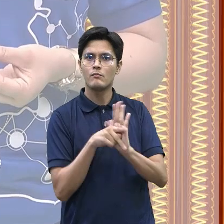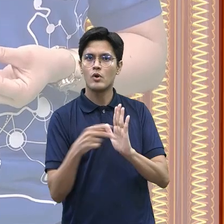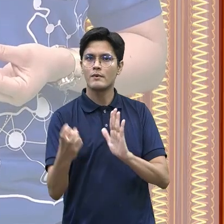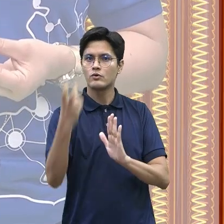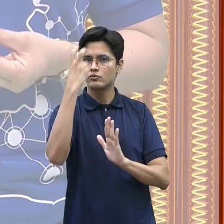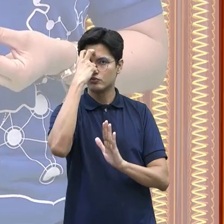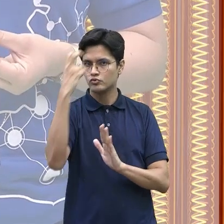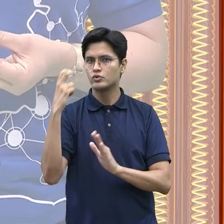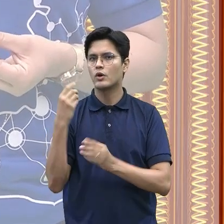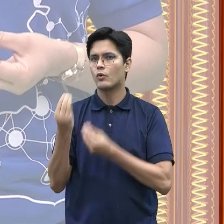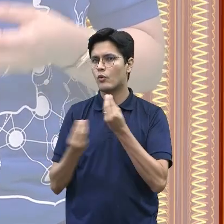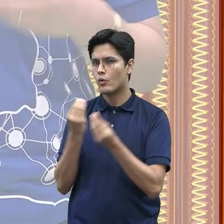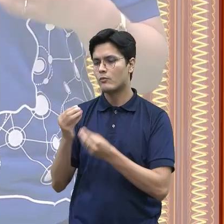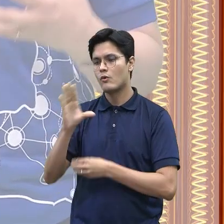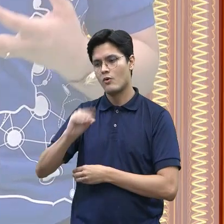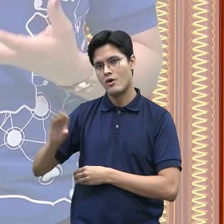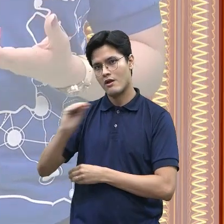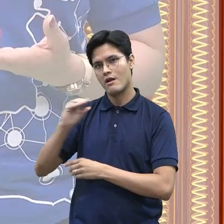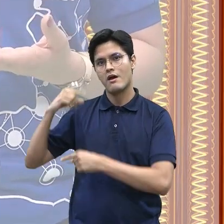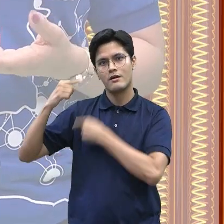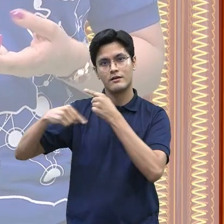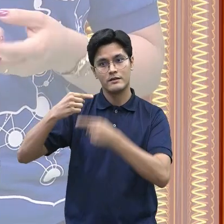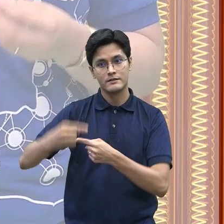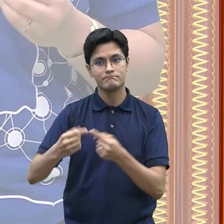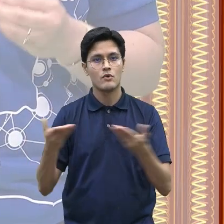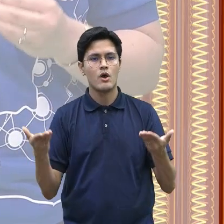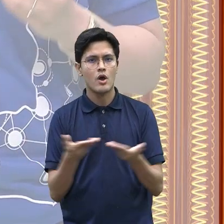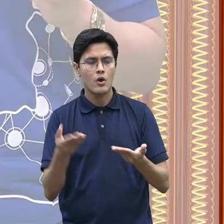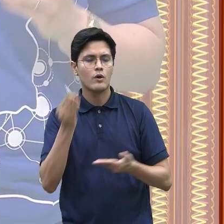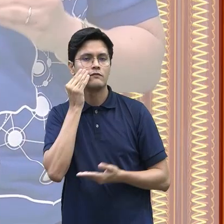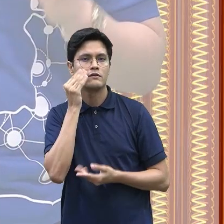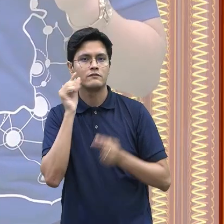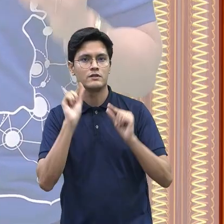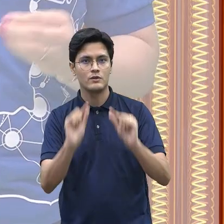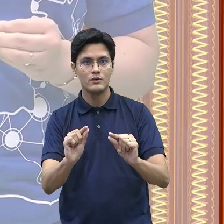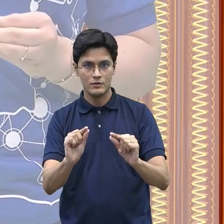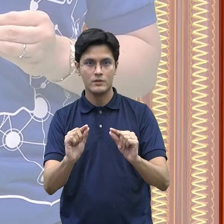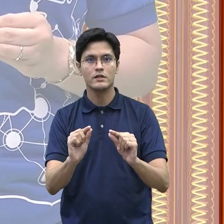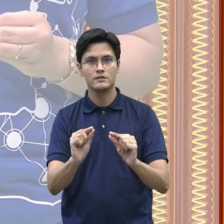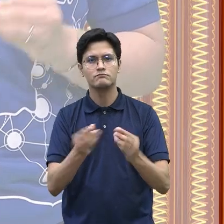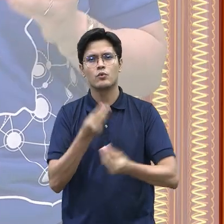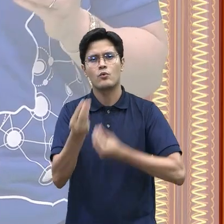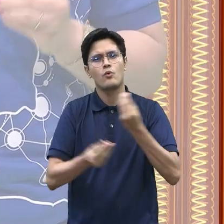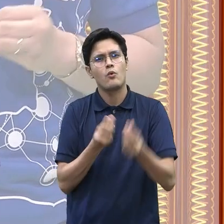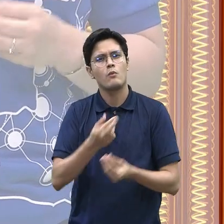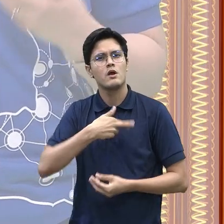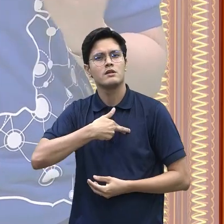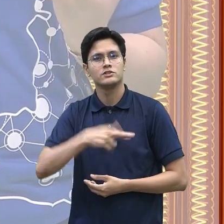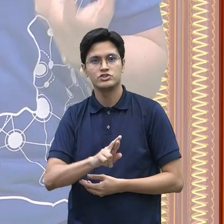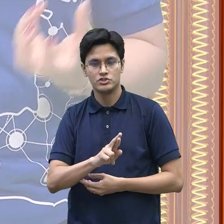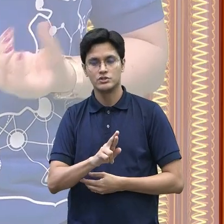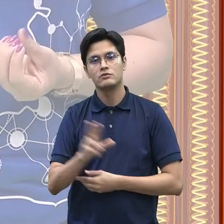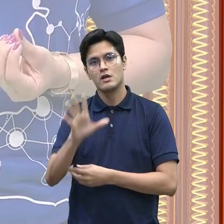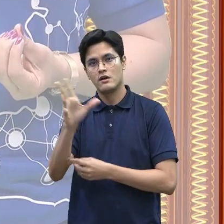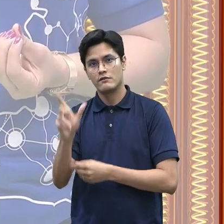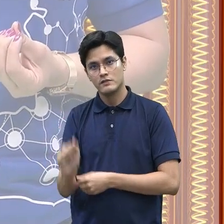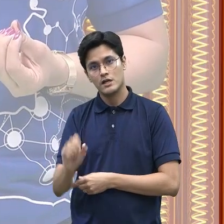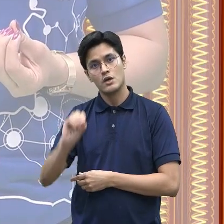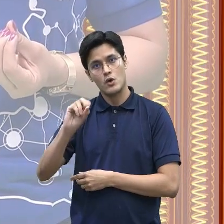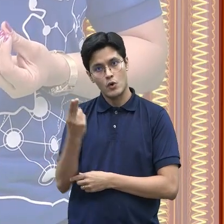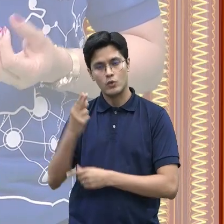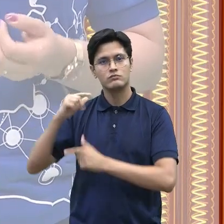transmissão oral, certo? Vamos verificar agora a questão da religiosidade ou a tradição